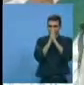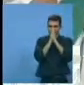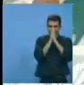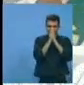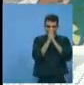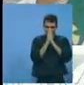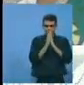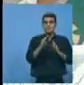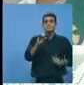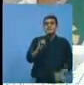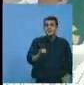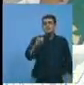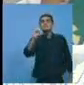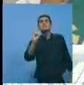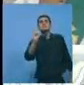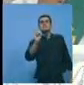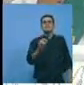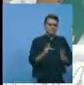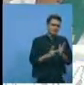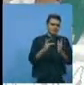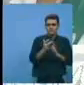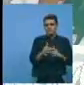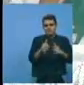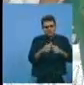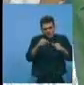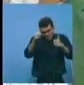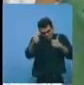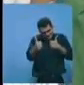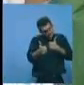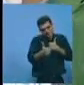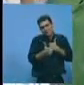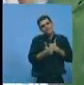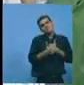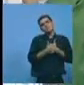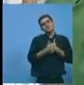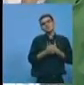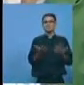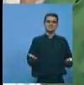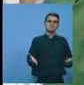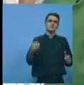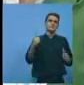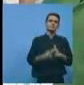Se esse Senhor está tão próximo, daqui a pouquinho nós vamos ter Jesus Cristo à nossa mão.